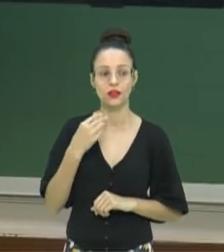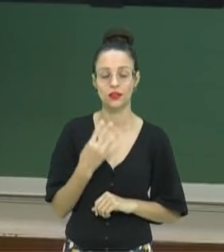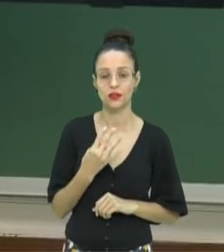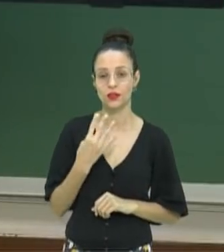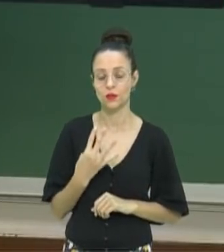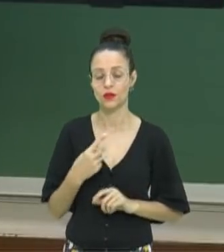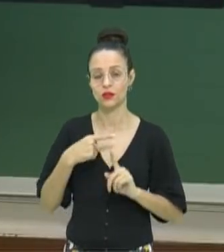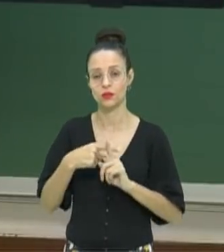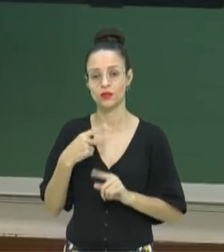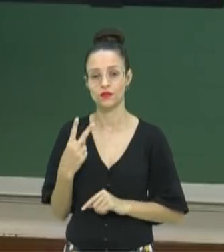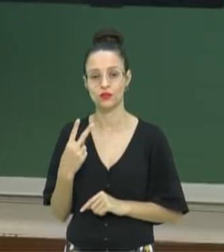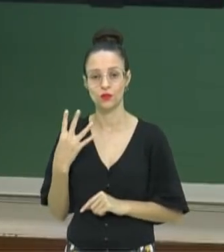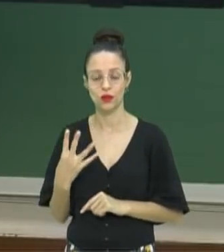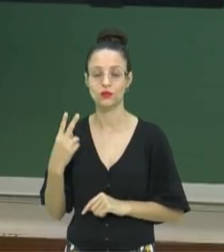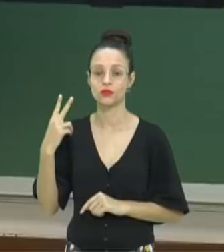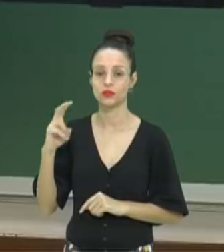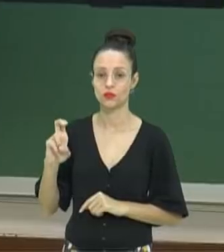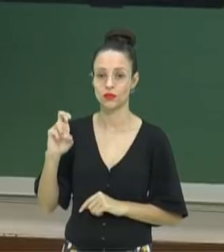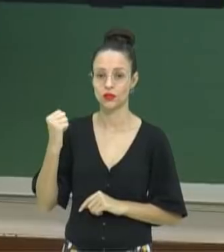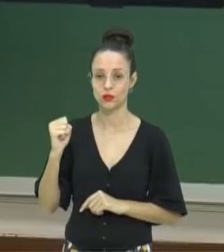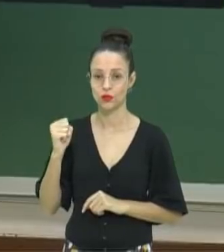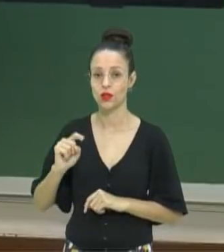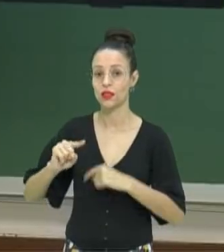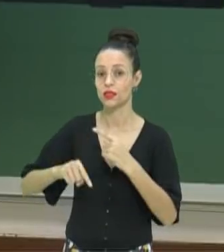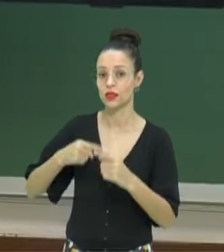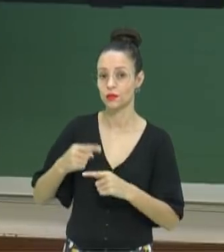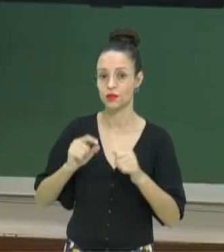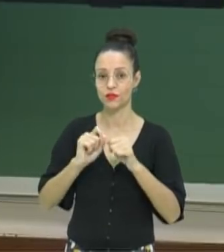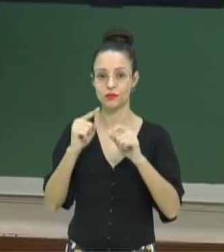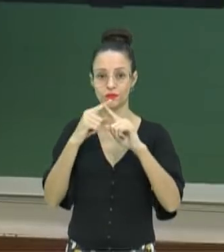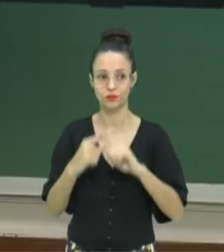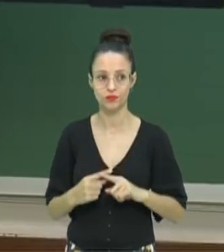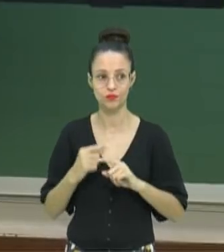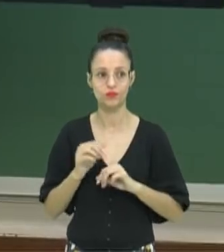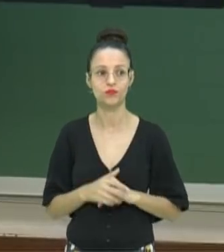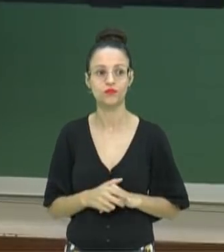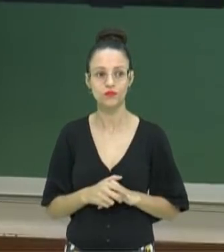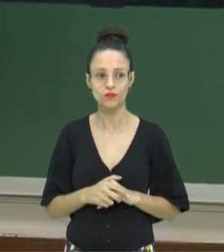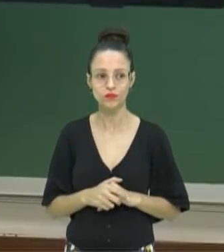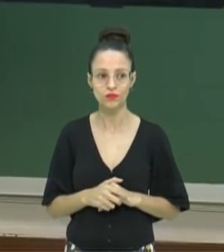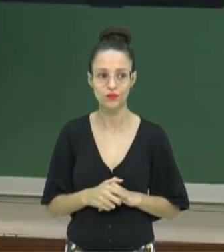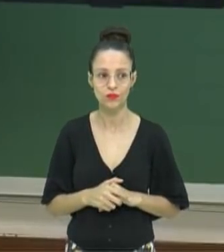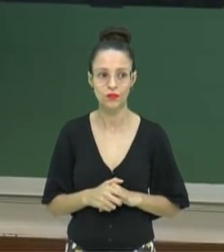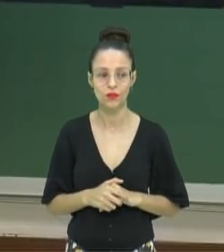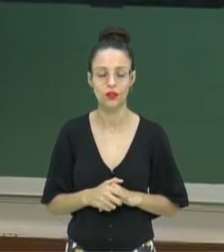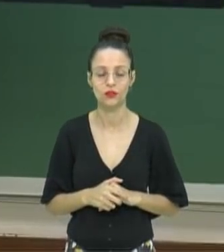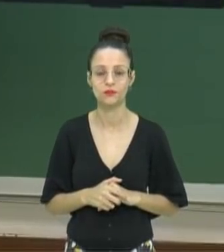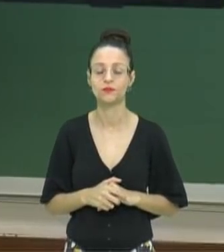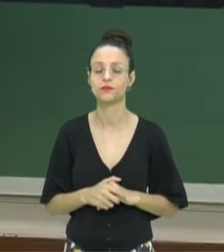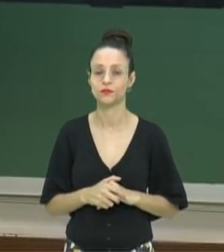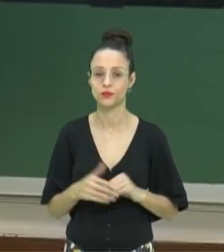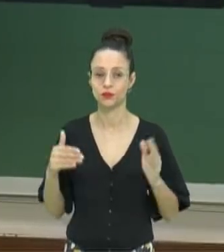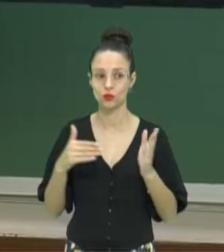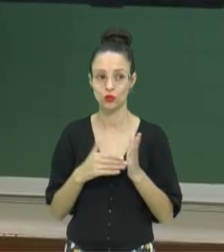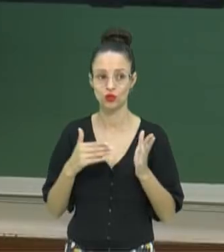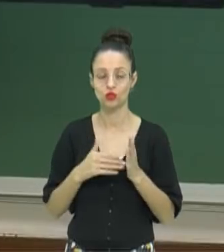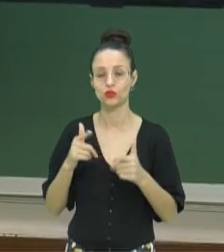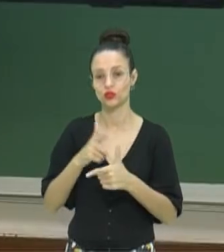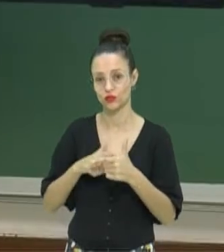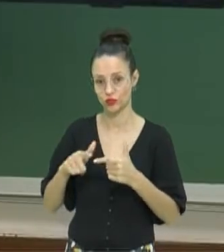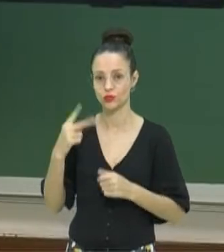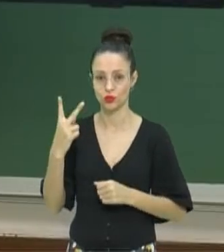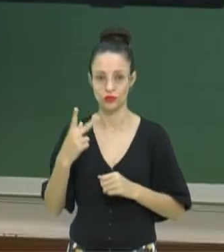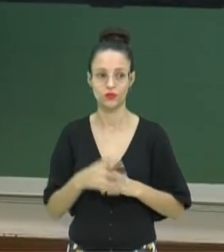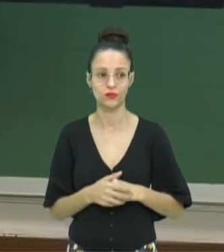mais 24, 58. Para depois efetuar a multiplicação por 12. E por último, a divisão por